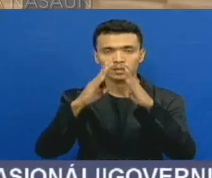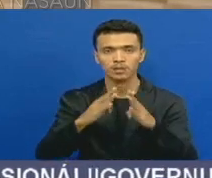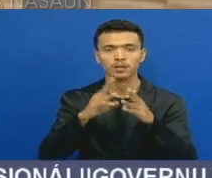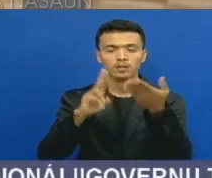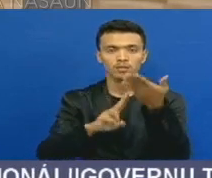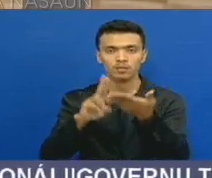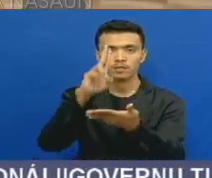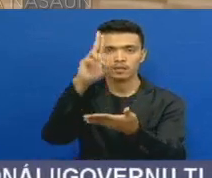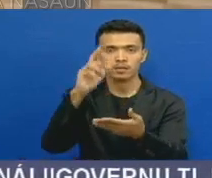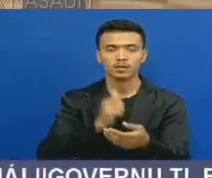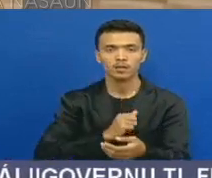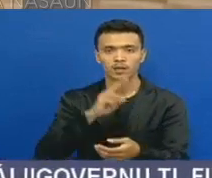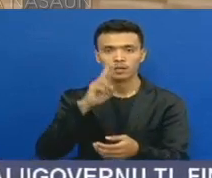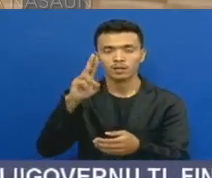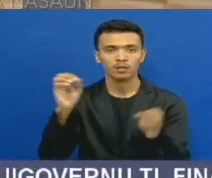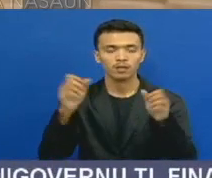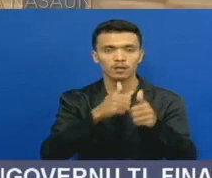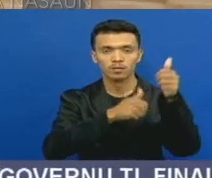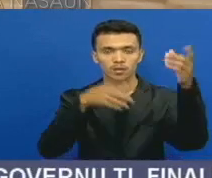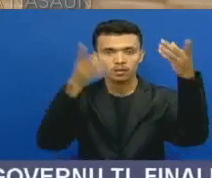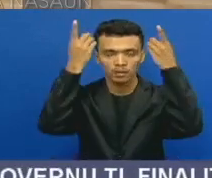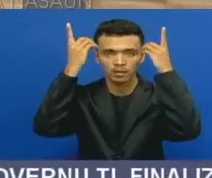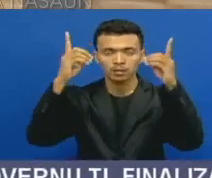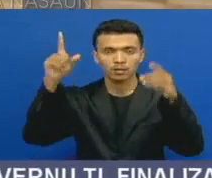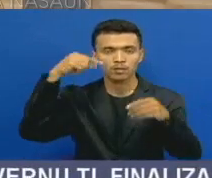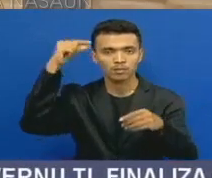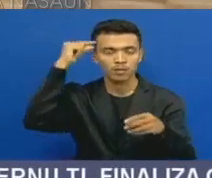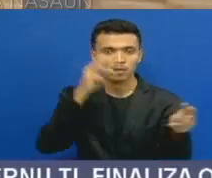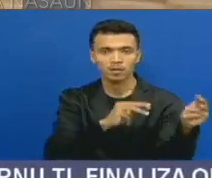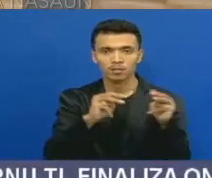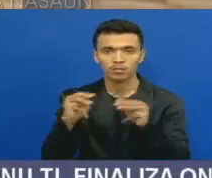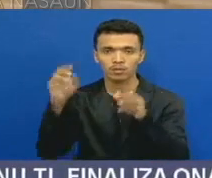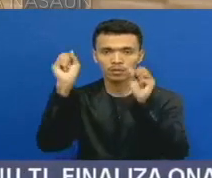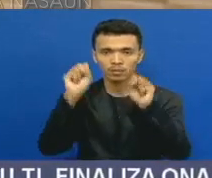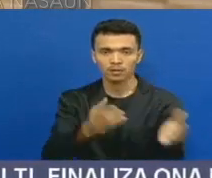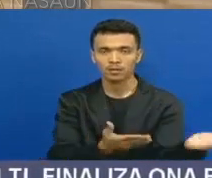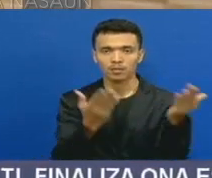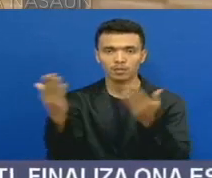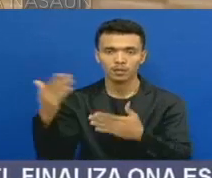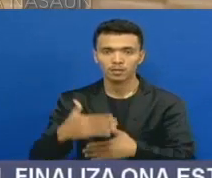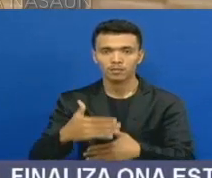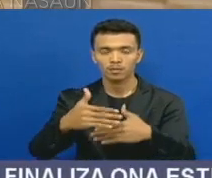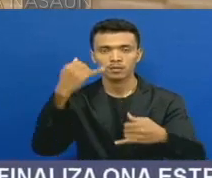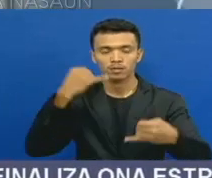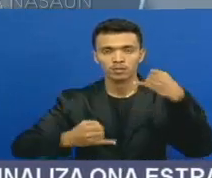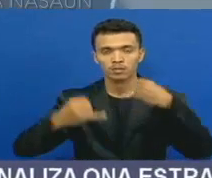Aileu, nebela considerar decisão governo ba indemnização, bele lori ba processo justiça.